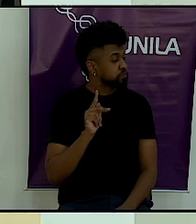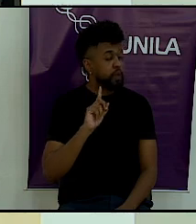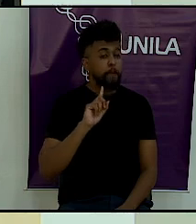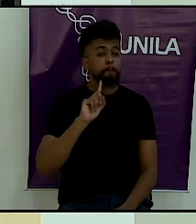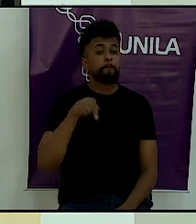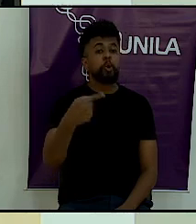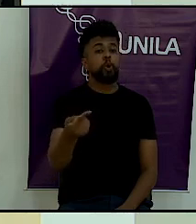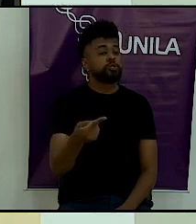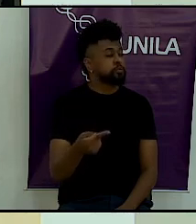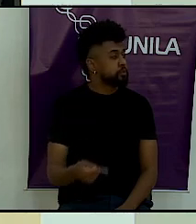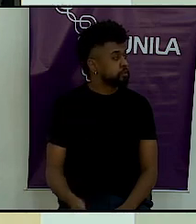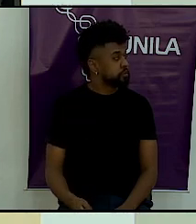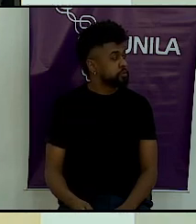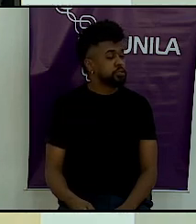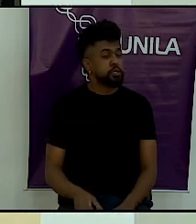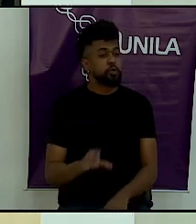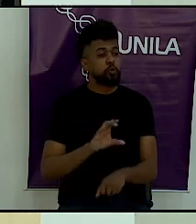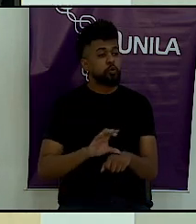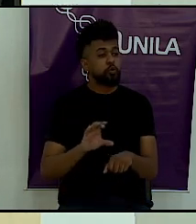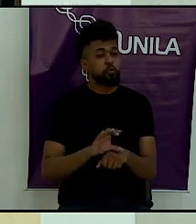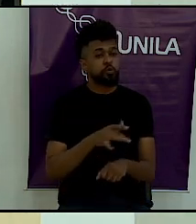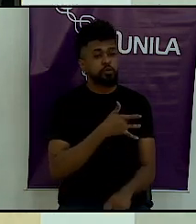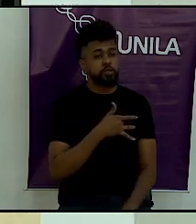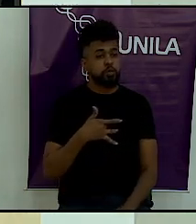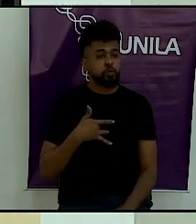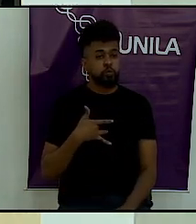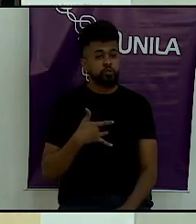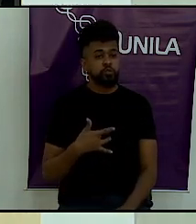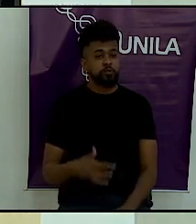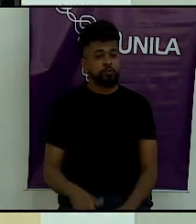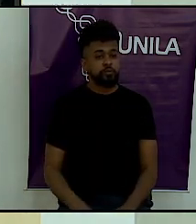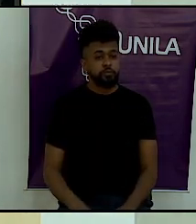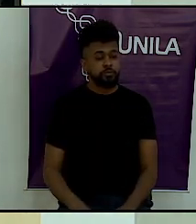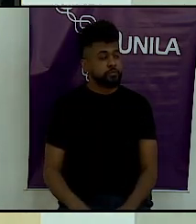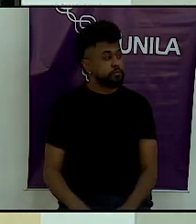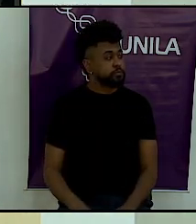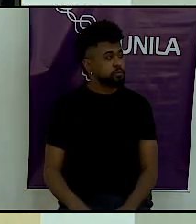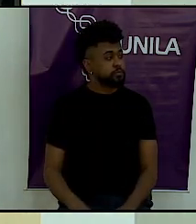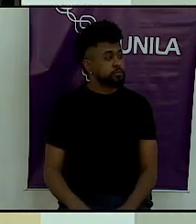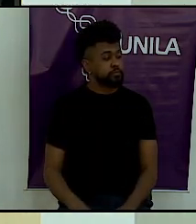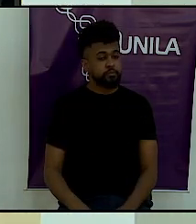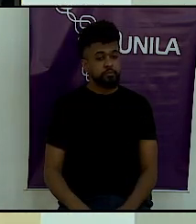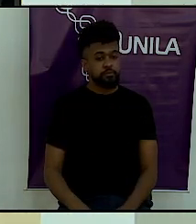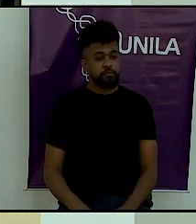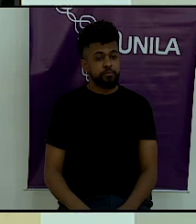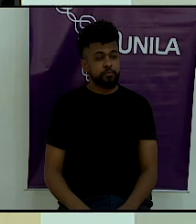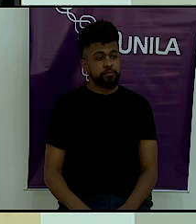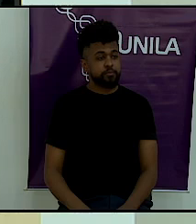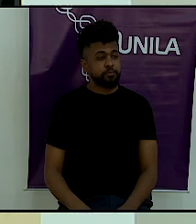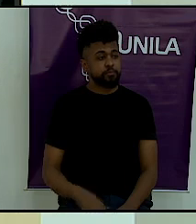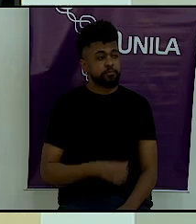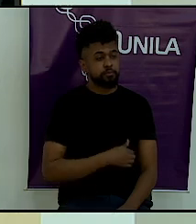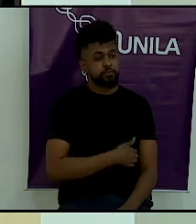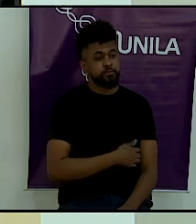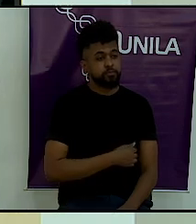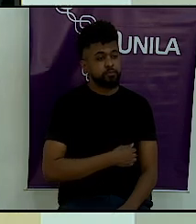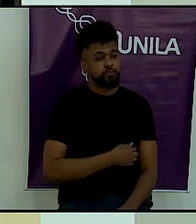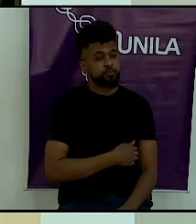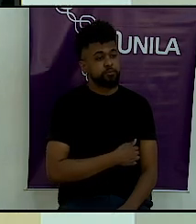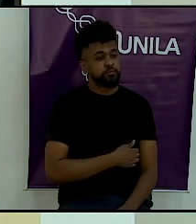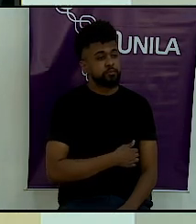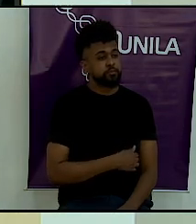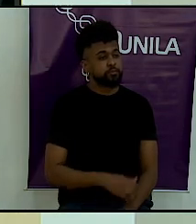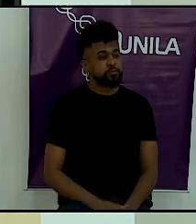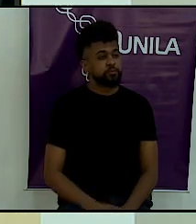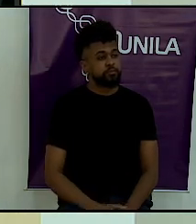Próxima proposta, curso de saúde coletiva. O professor Fernando está aqui. Deixa que ele é presente. Acho que tem uma apresentação também, né?